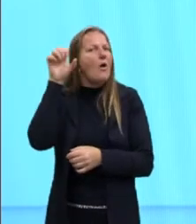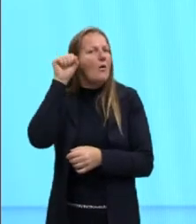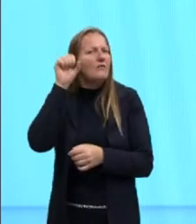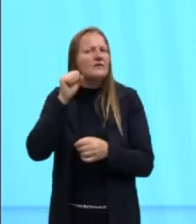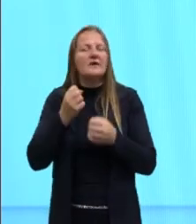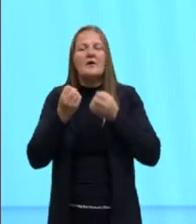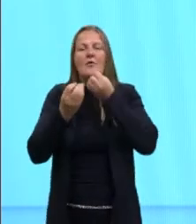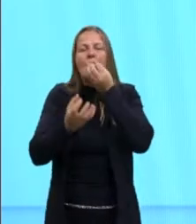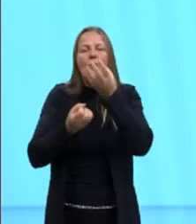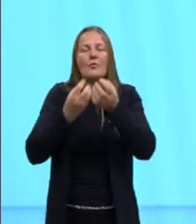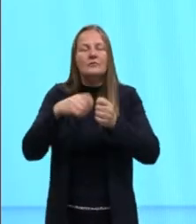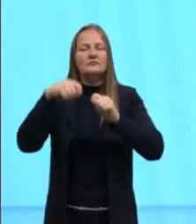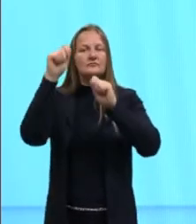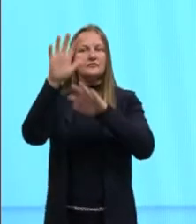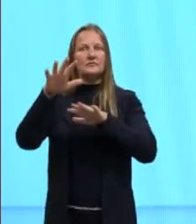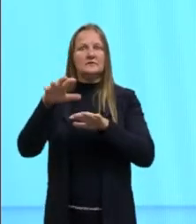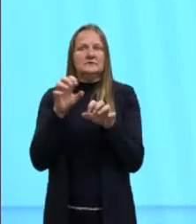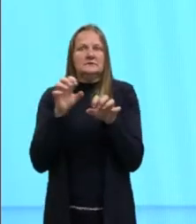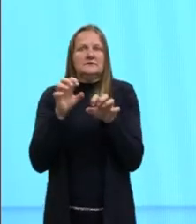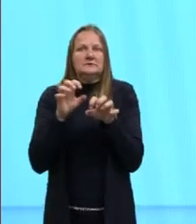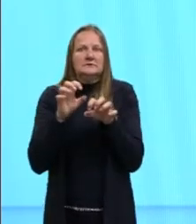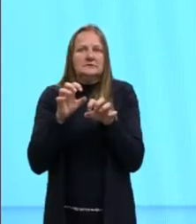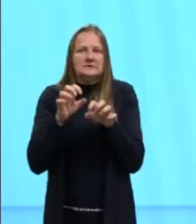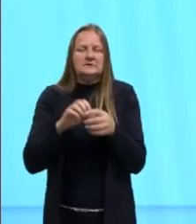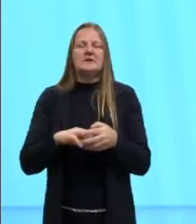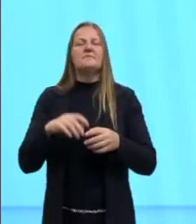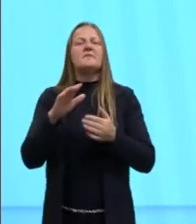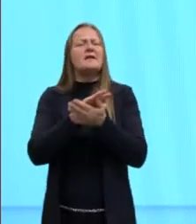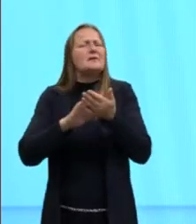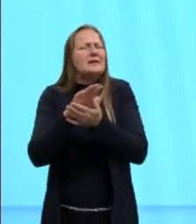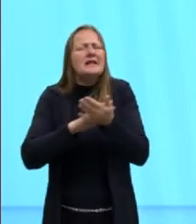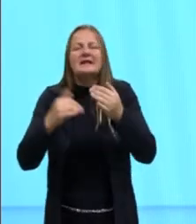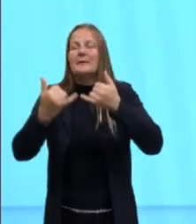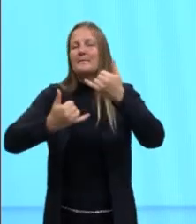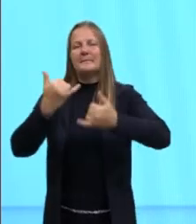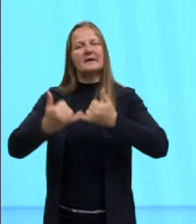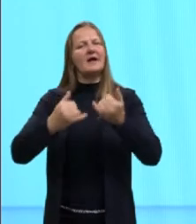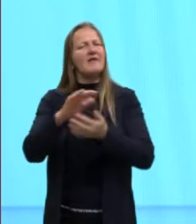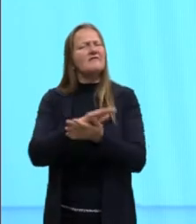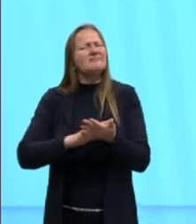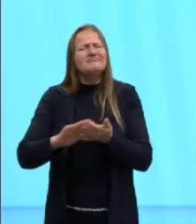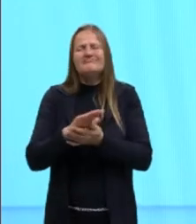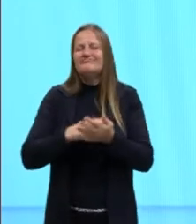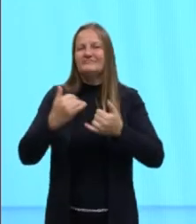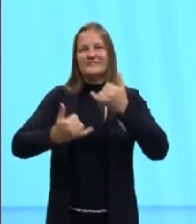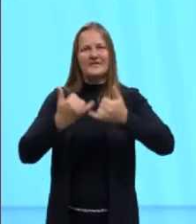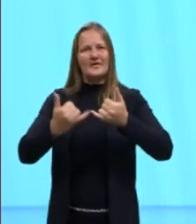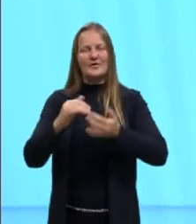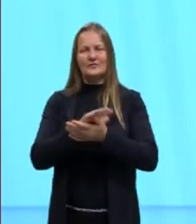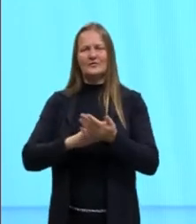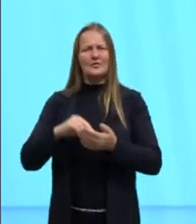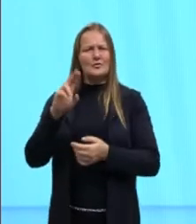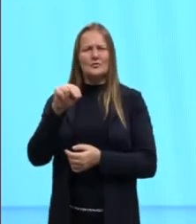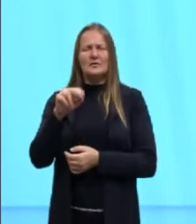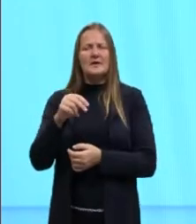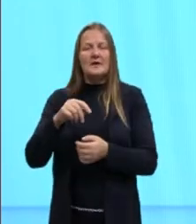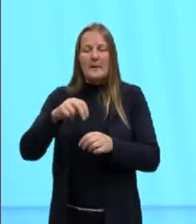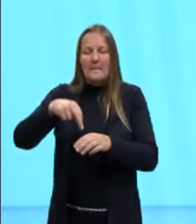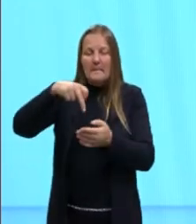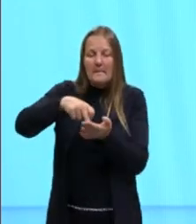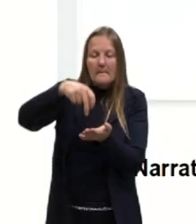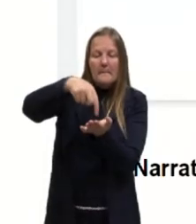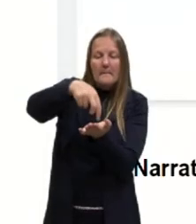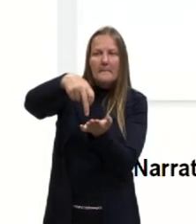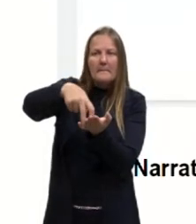conto de fada e estremecia não brincava mais de nada nem de amarelinha